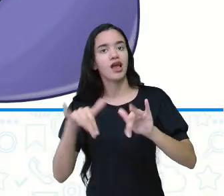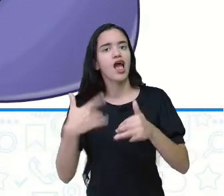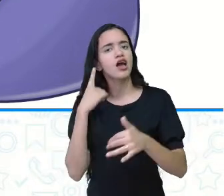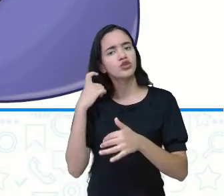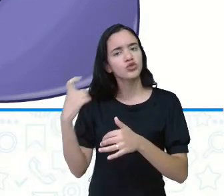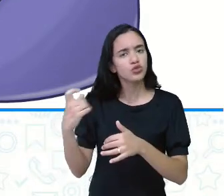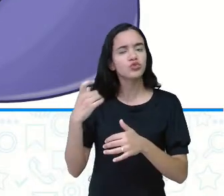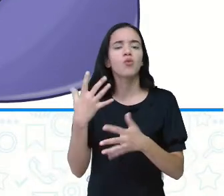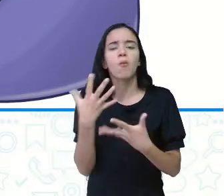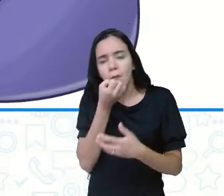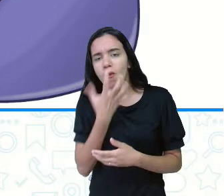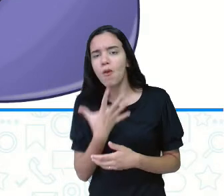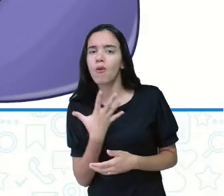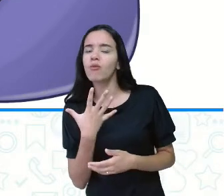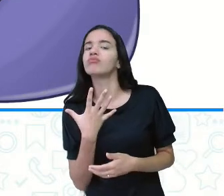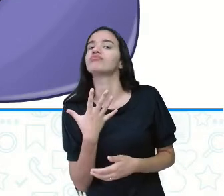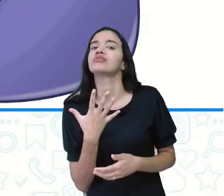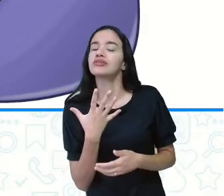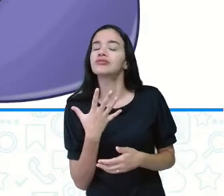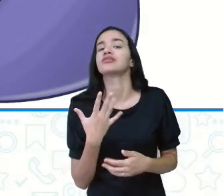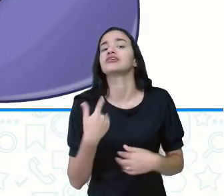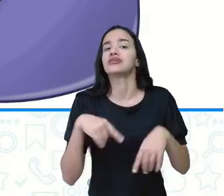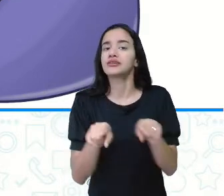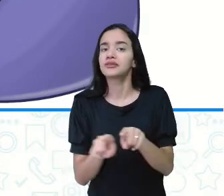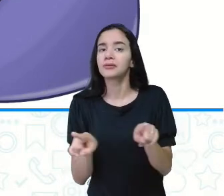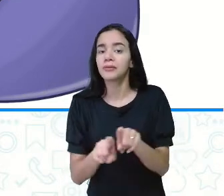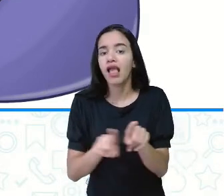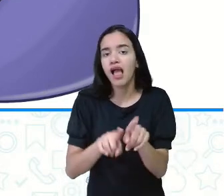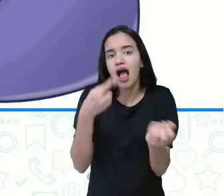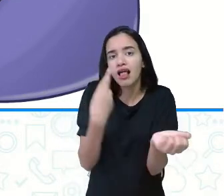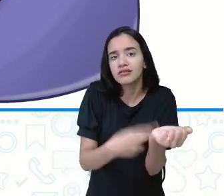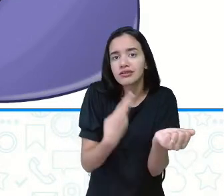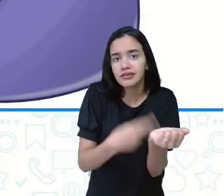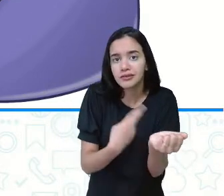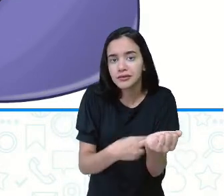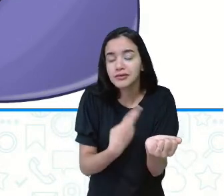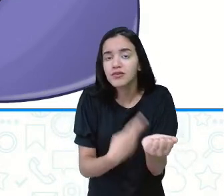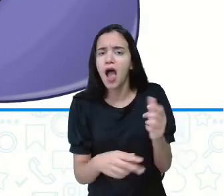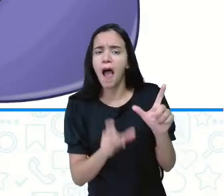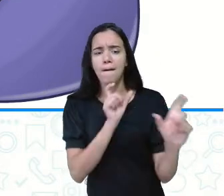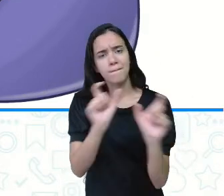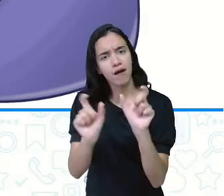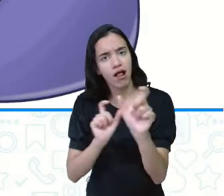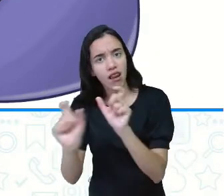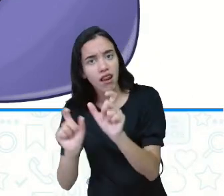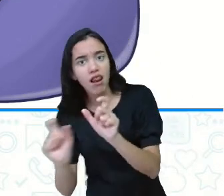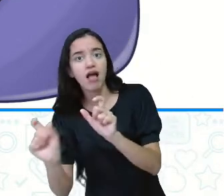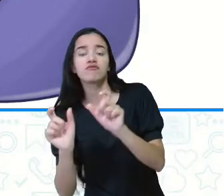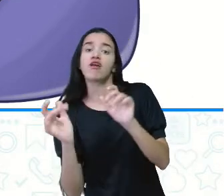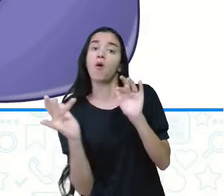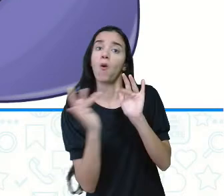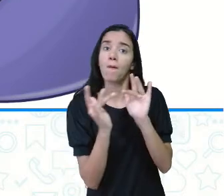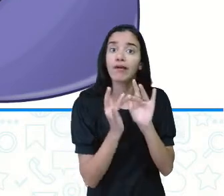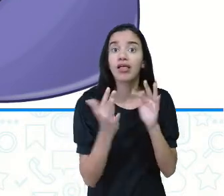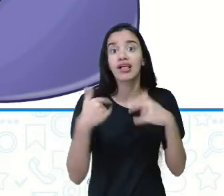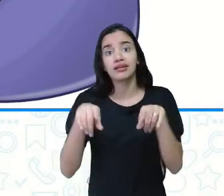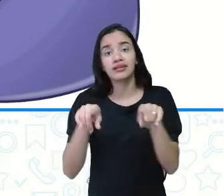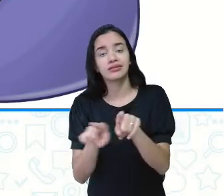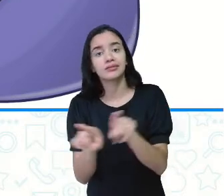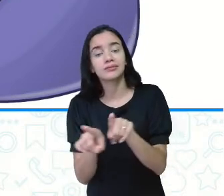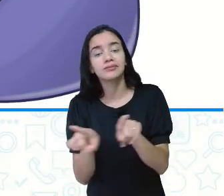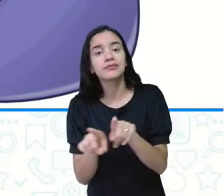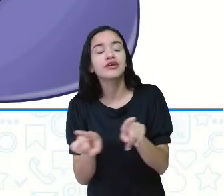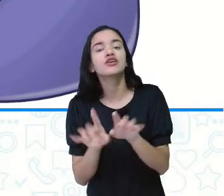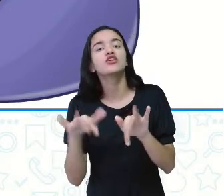som agradável que a gente escuta dos poemas. As rimas são aquelas palavrinhas que combinam, que têm o mesmo